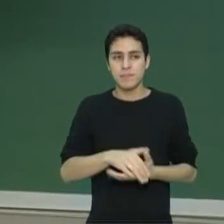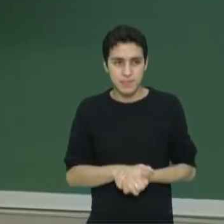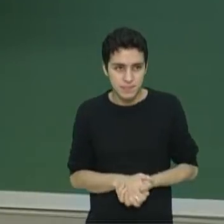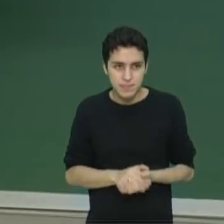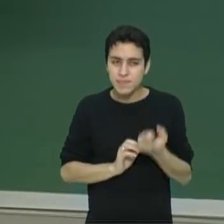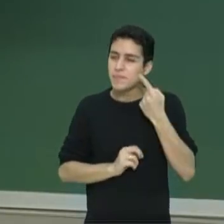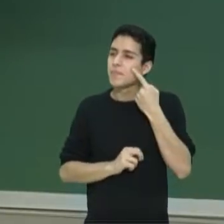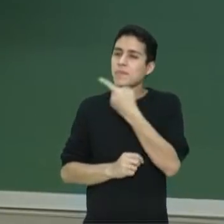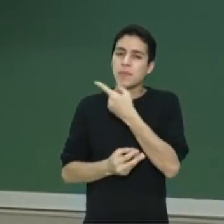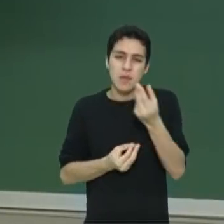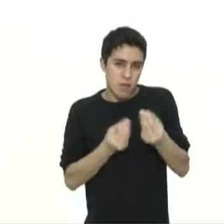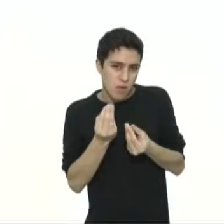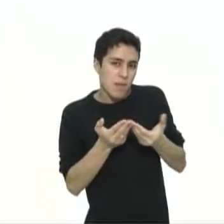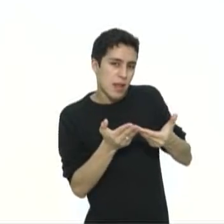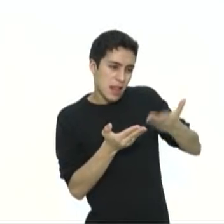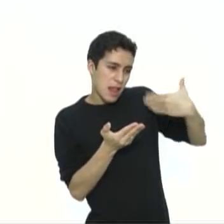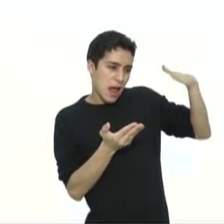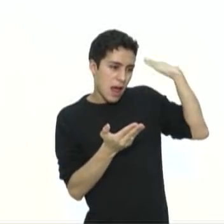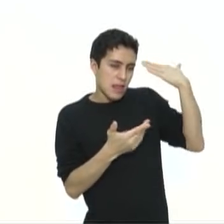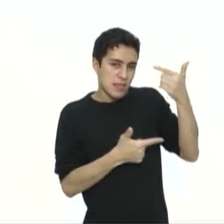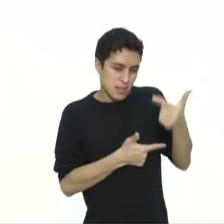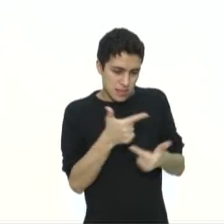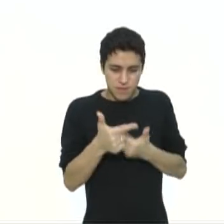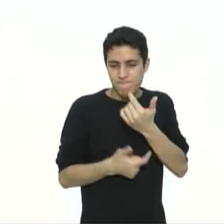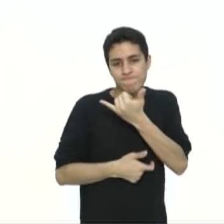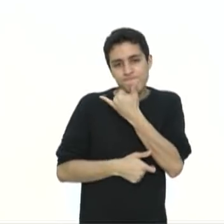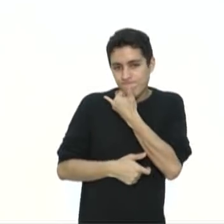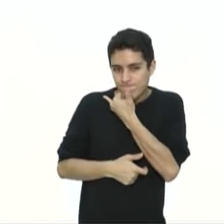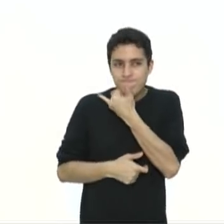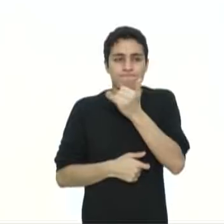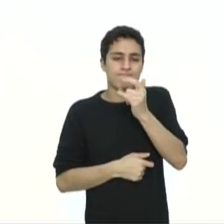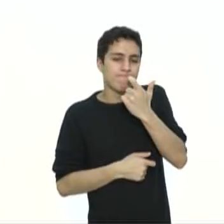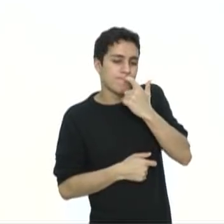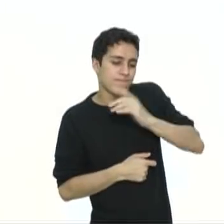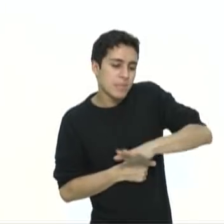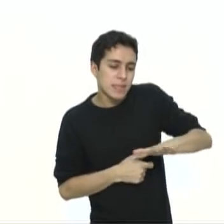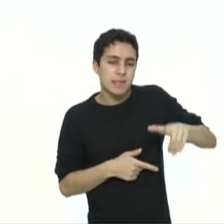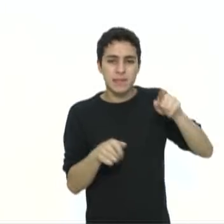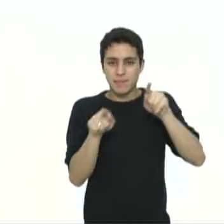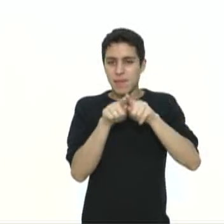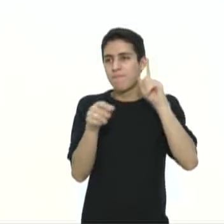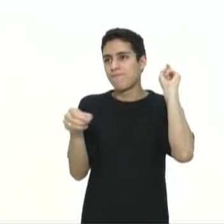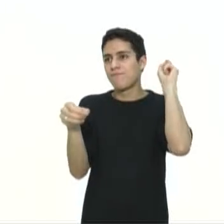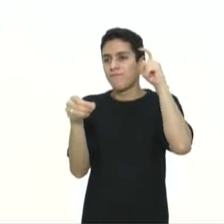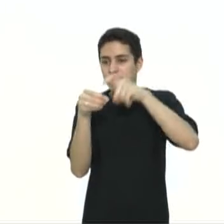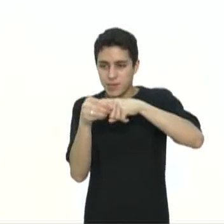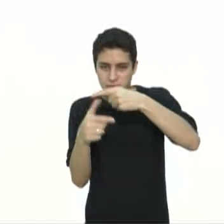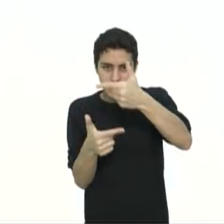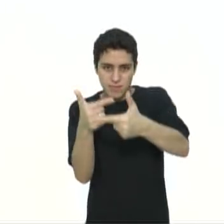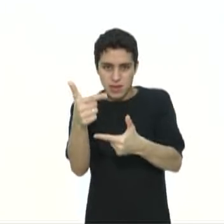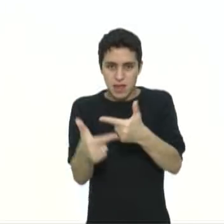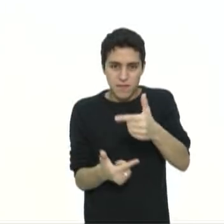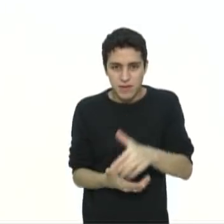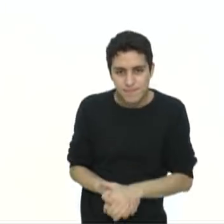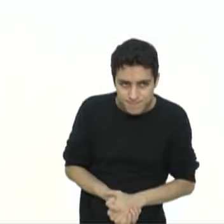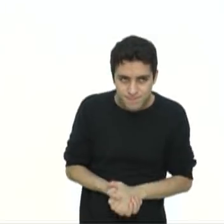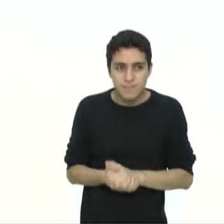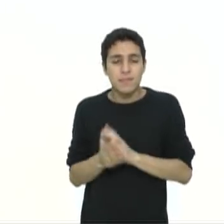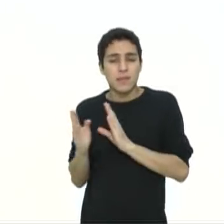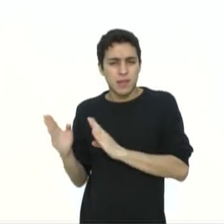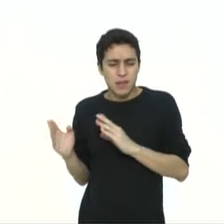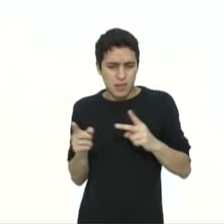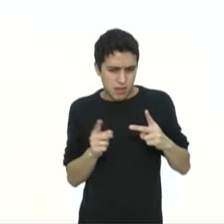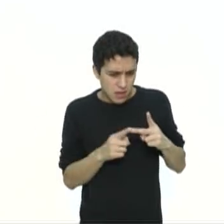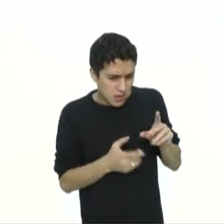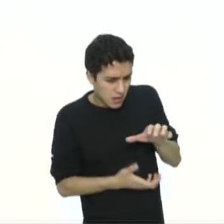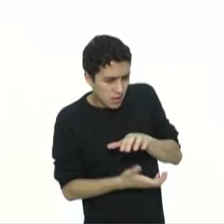relembrando as condições de trabalho, né, era utilizado, infelizmente, aí, trabalho infantil. A segunda revolução, a gente já tem um